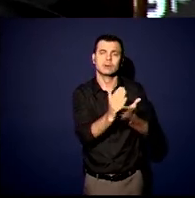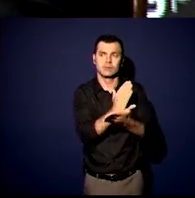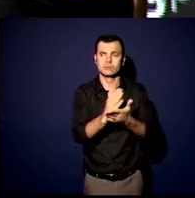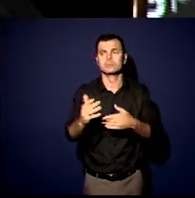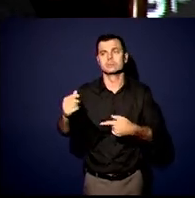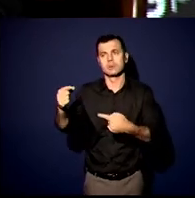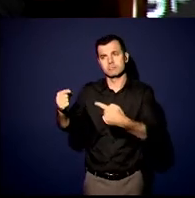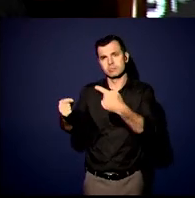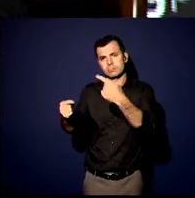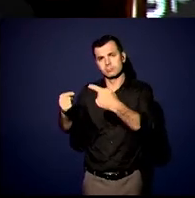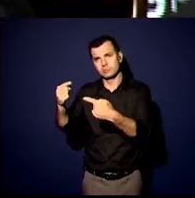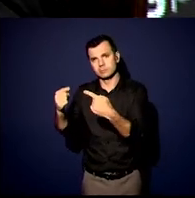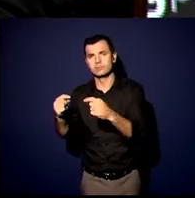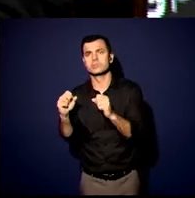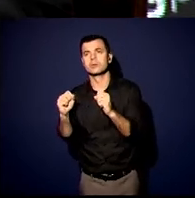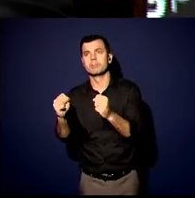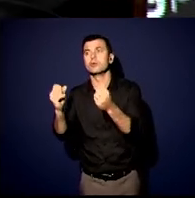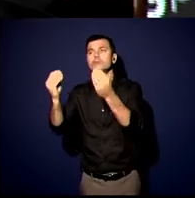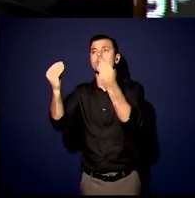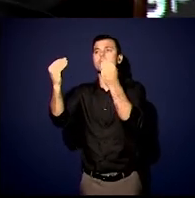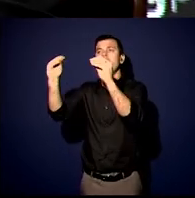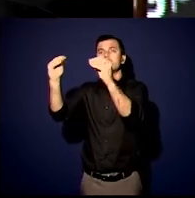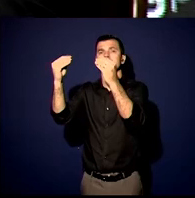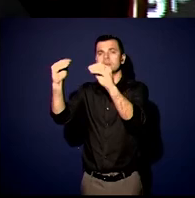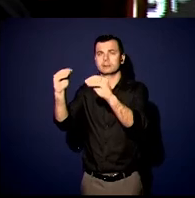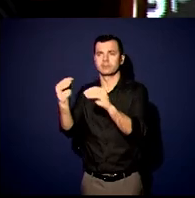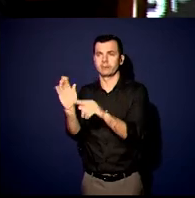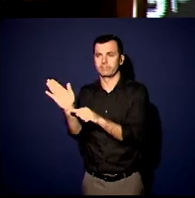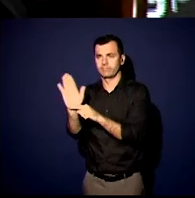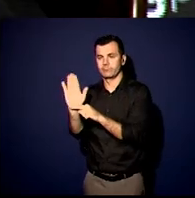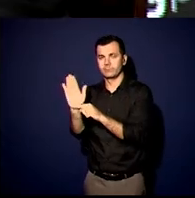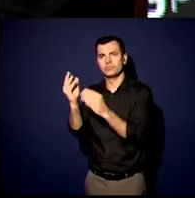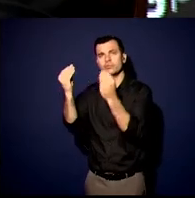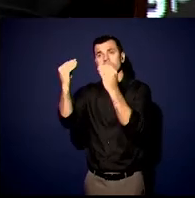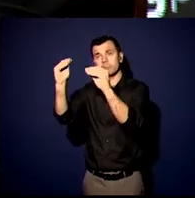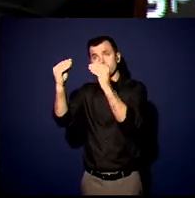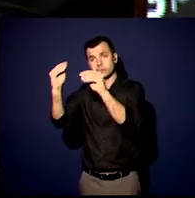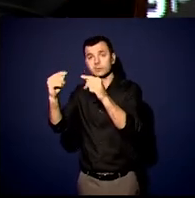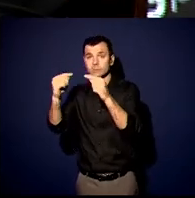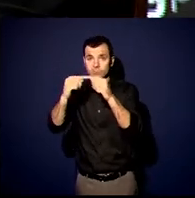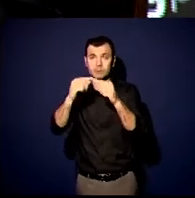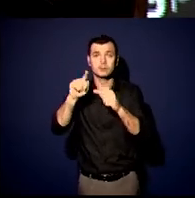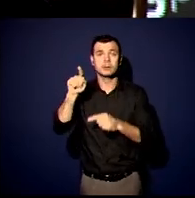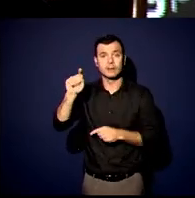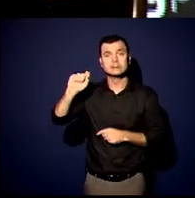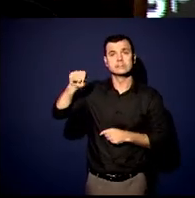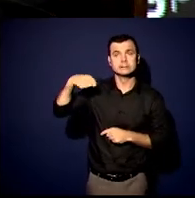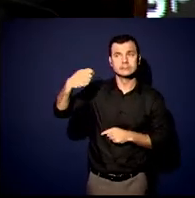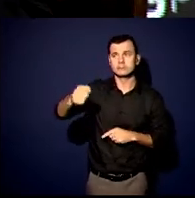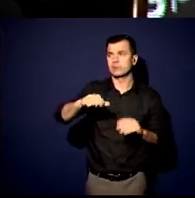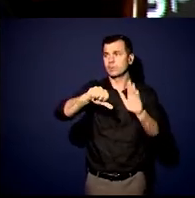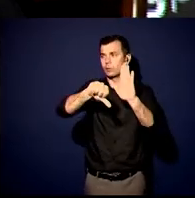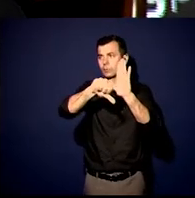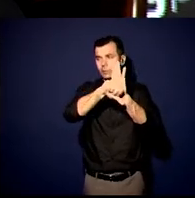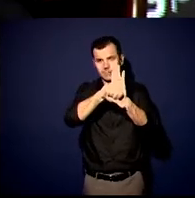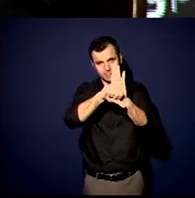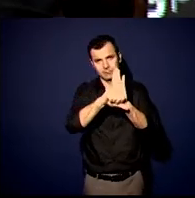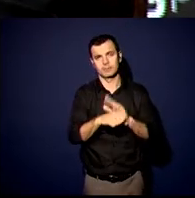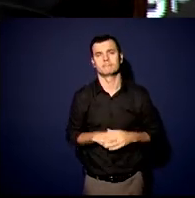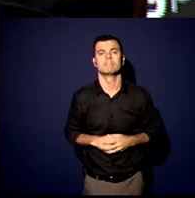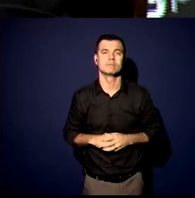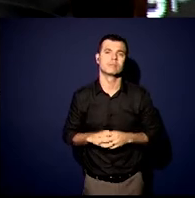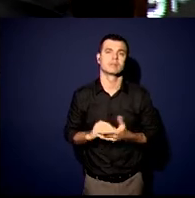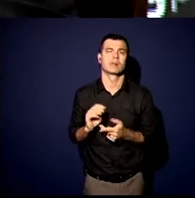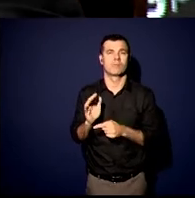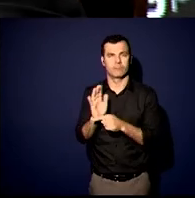política postarem retirar em vídeos essa é uma técnica de criminosos técnica óbvia você põe o